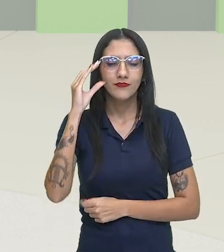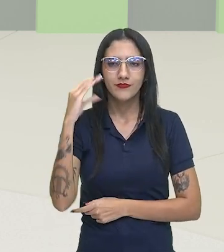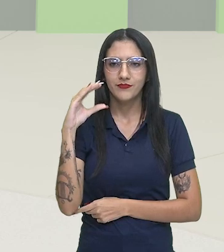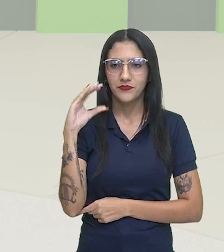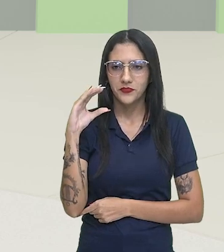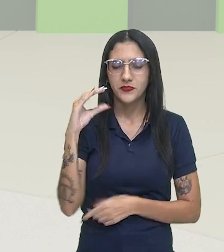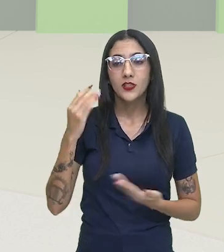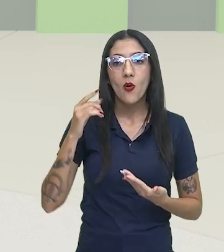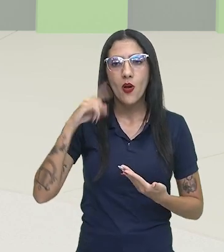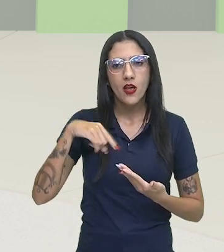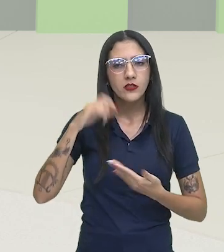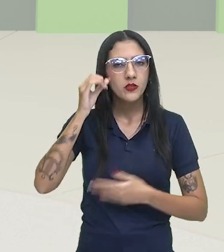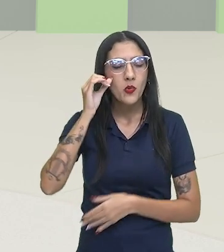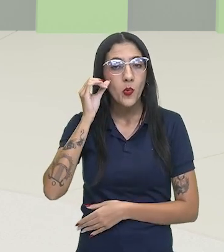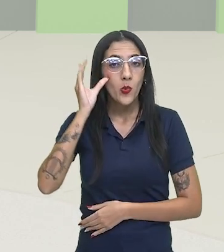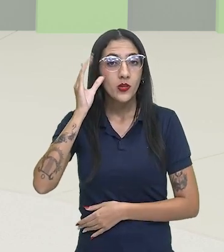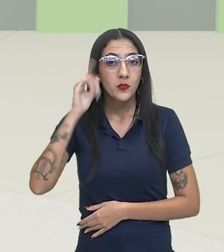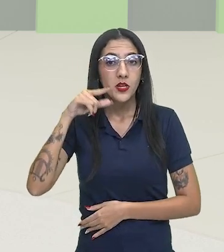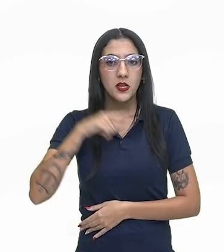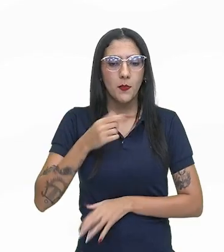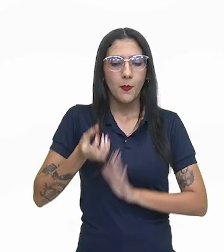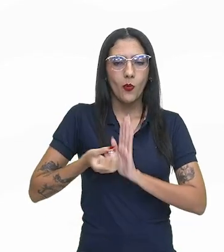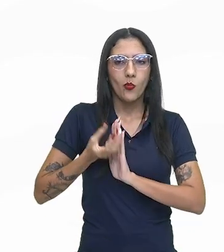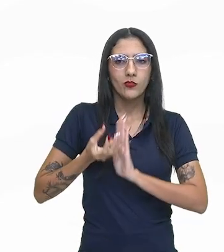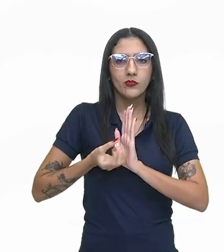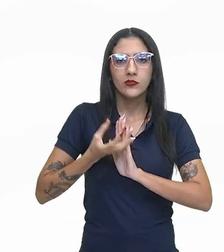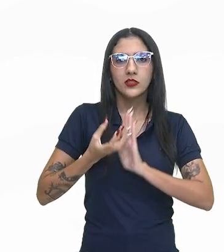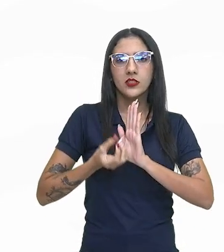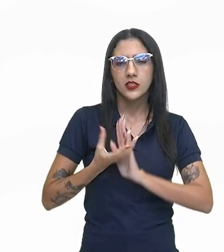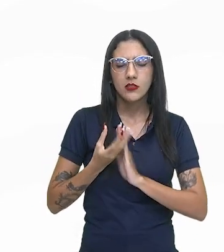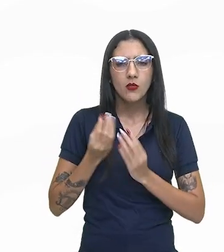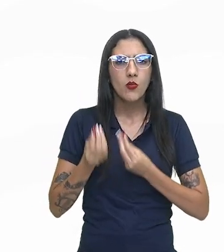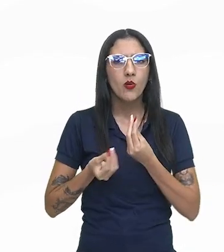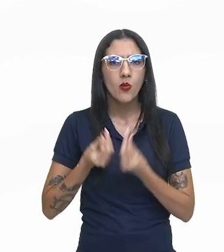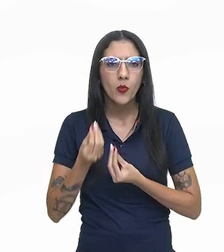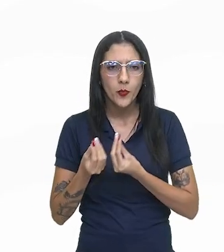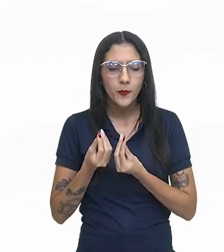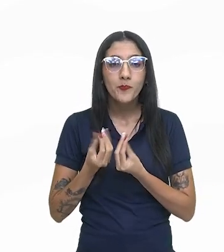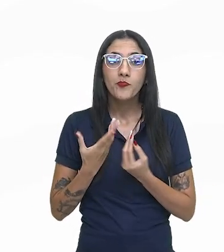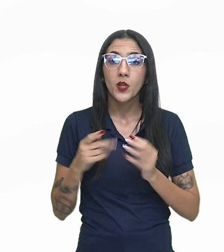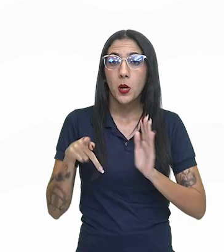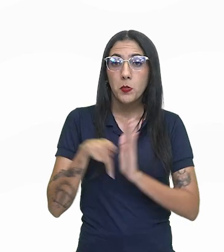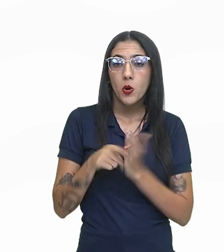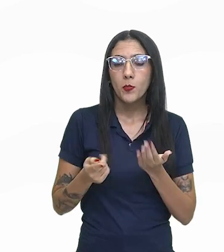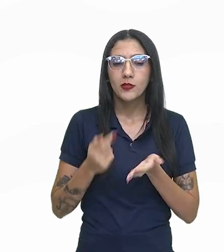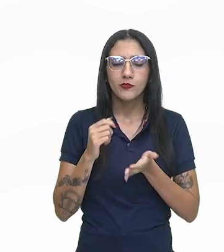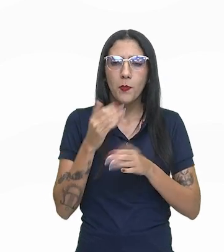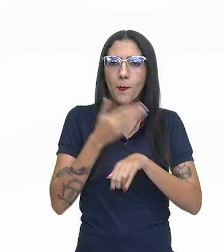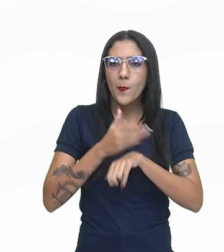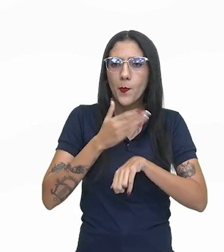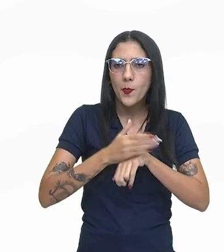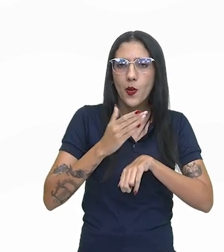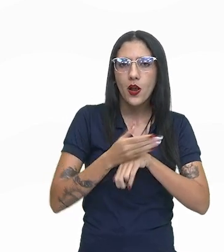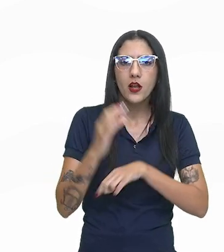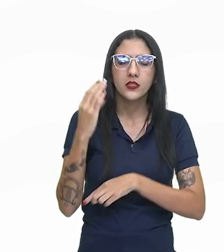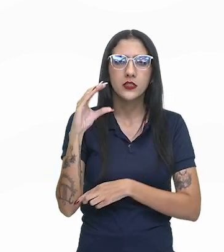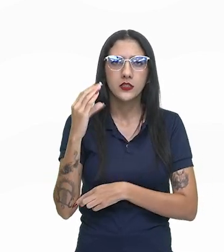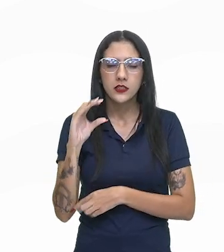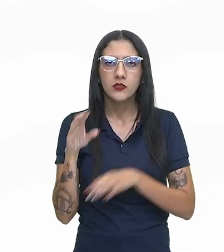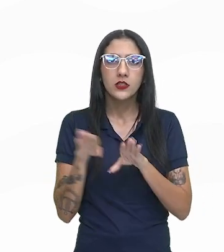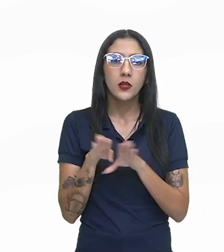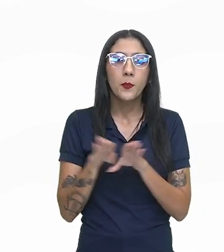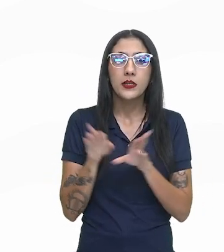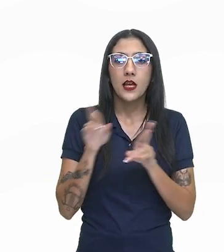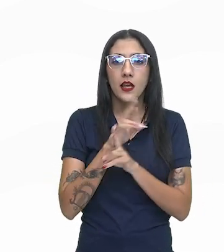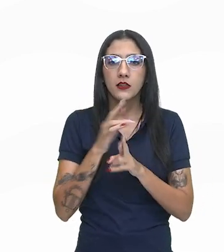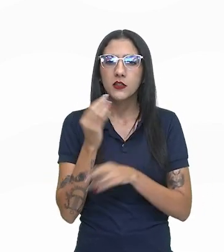É o conhecimento produzido a partir de atividades científicas